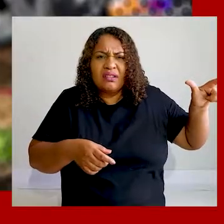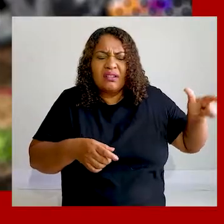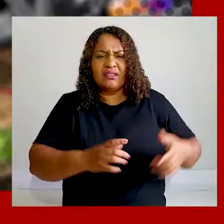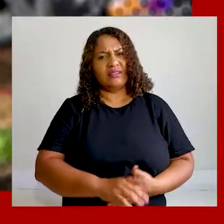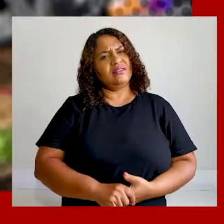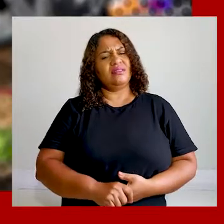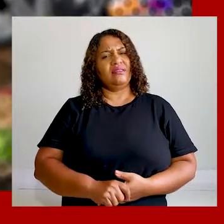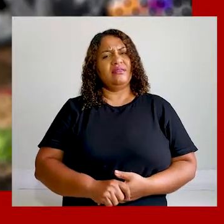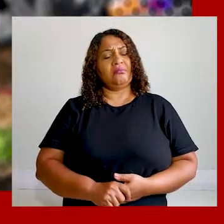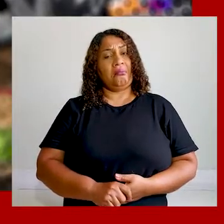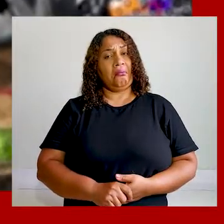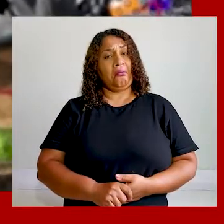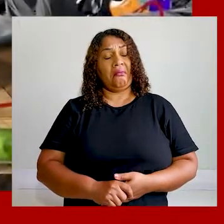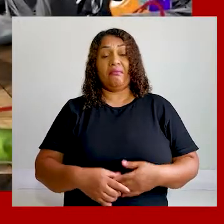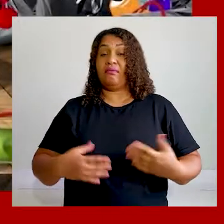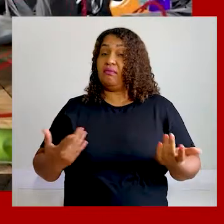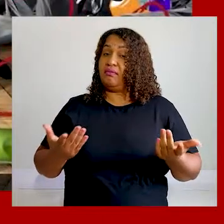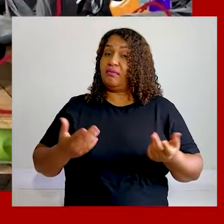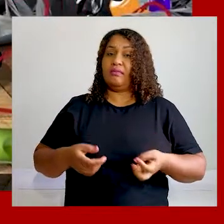lado?